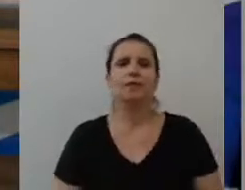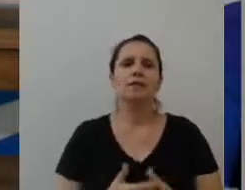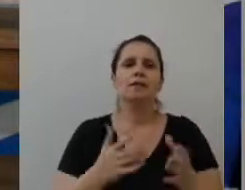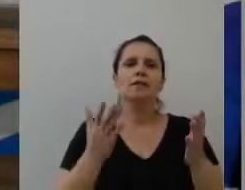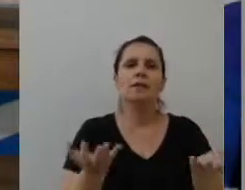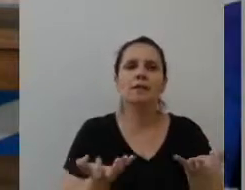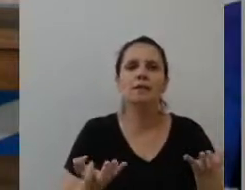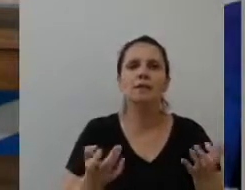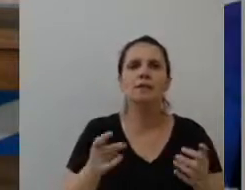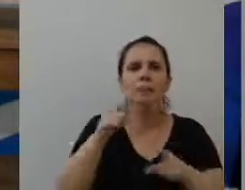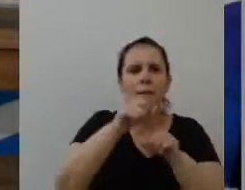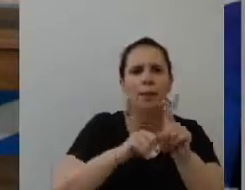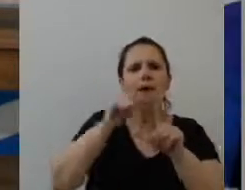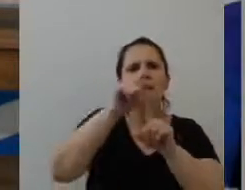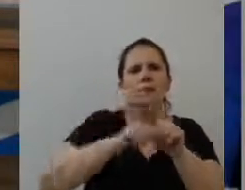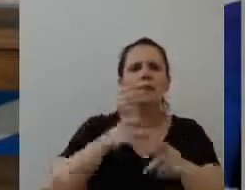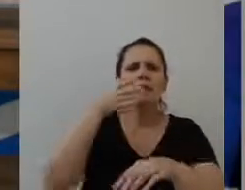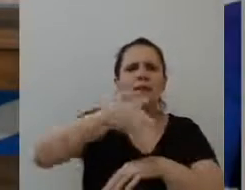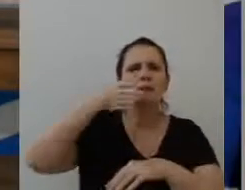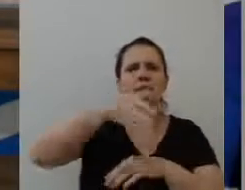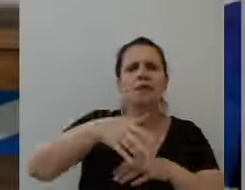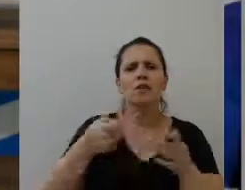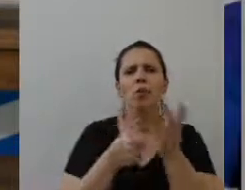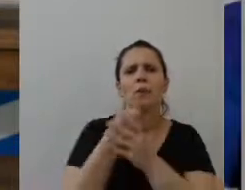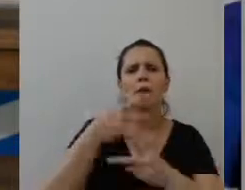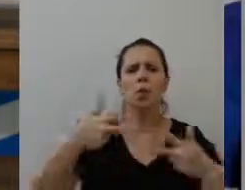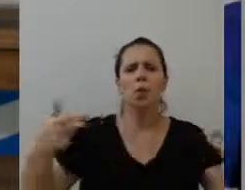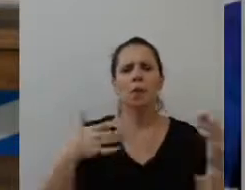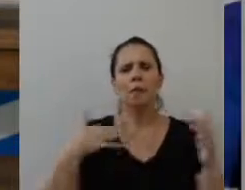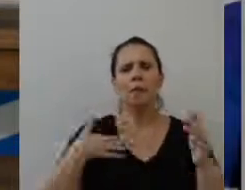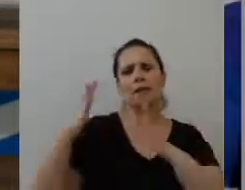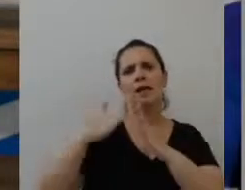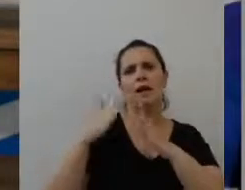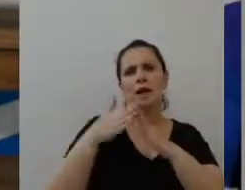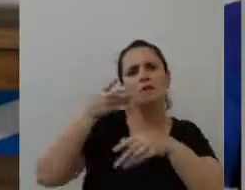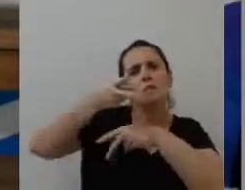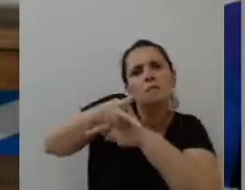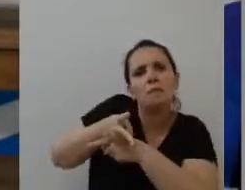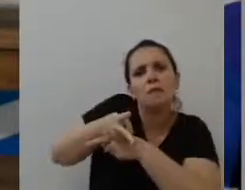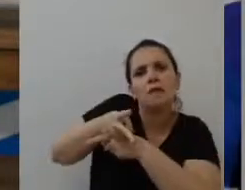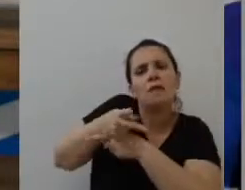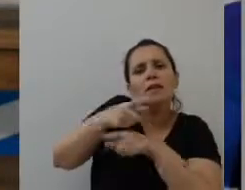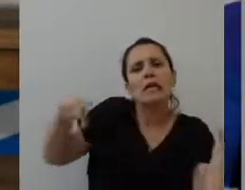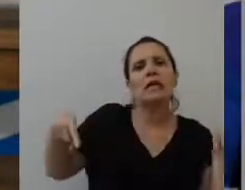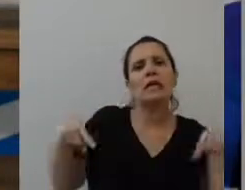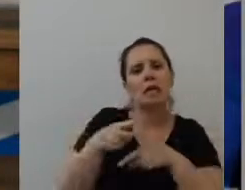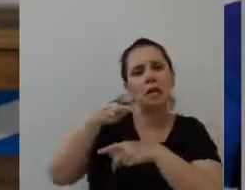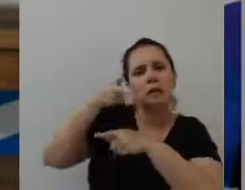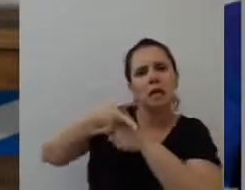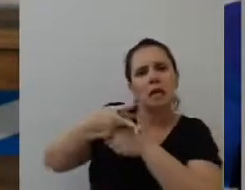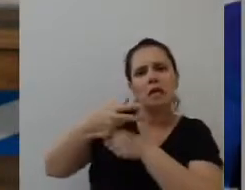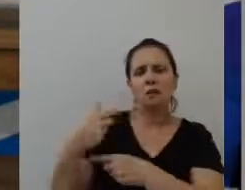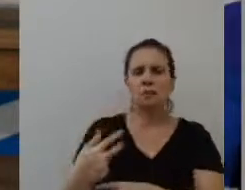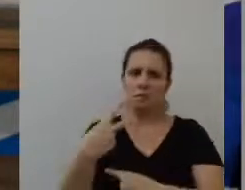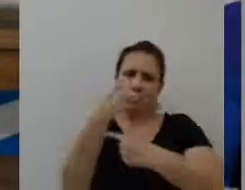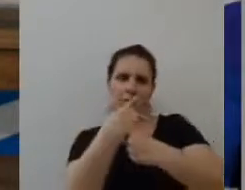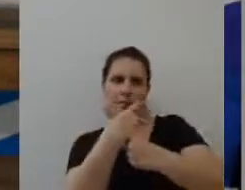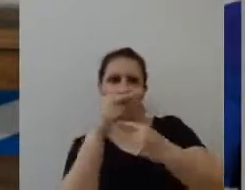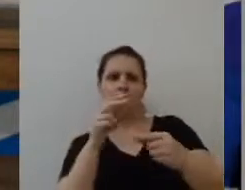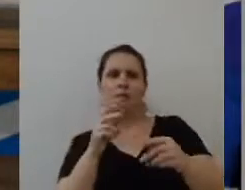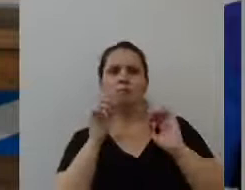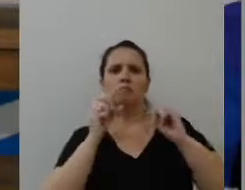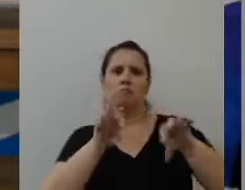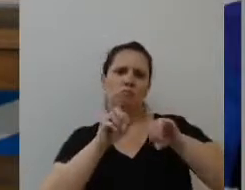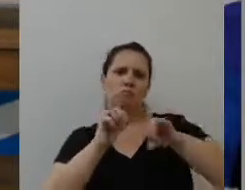sempre. Todo mês eu tô aqui agora. Vou comprar um negócio desse lá pra casa, um tá na sala de casa, viu? Ô Bento, eu quero um negócio desse lá em casa.